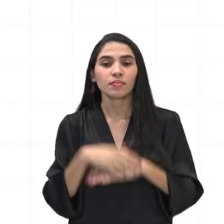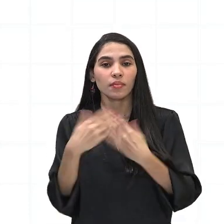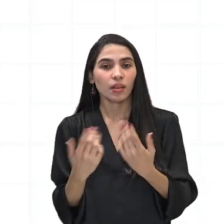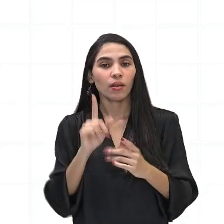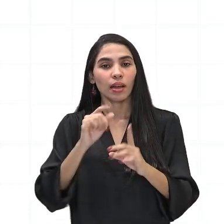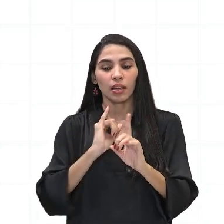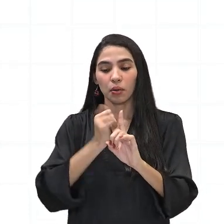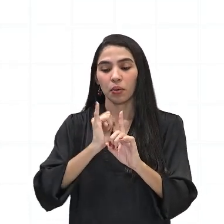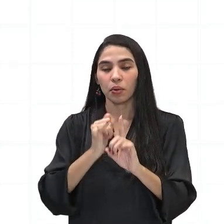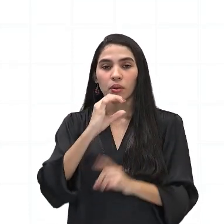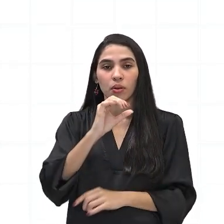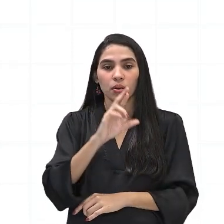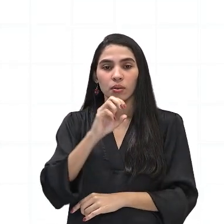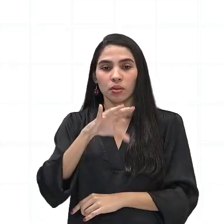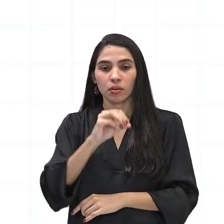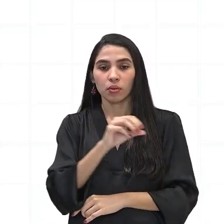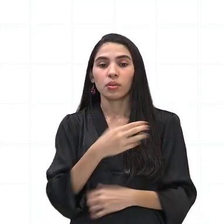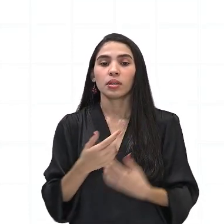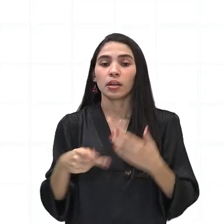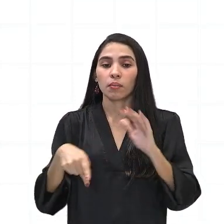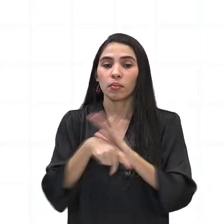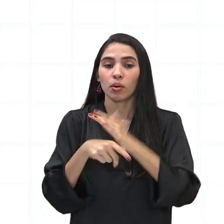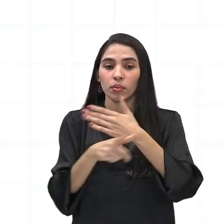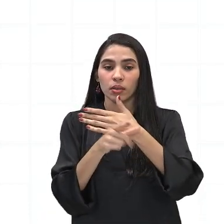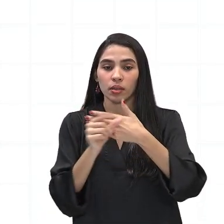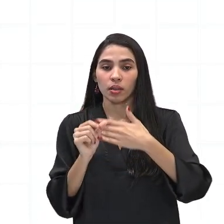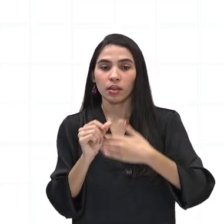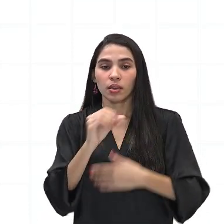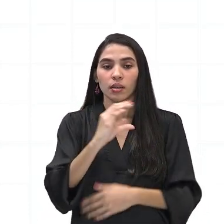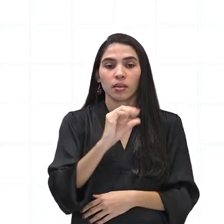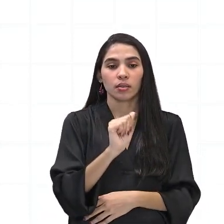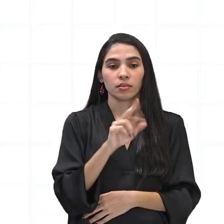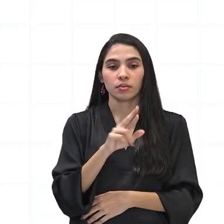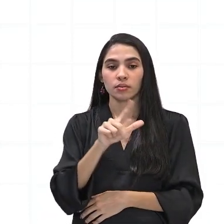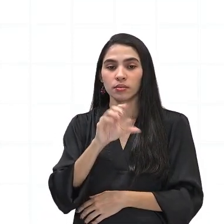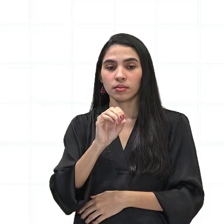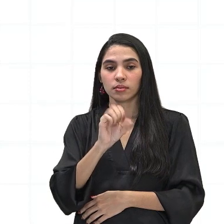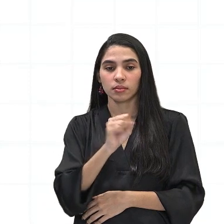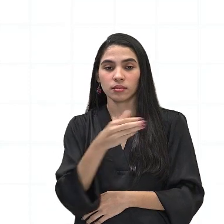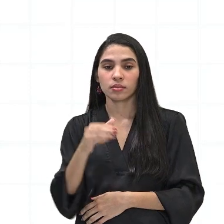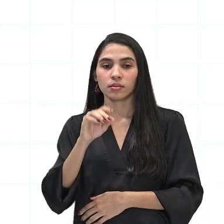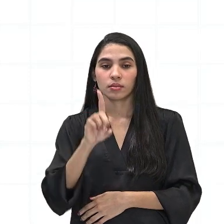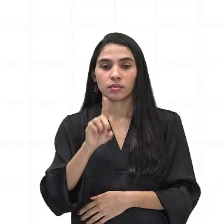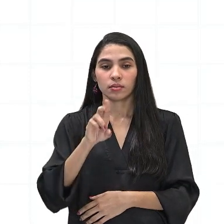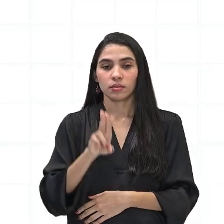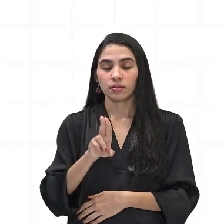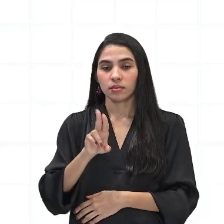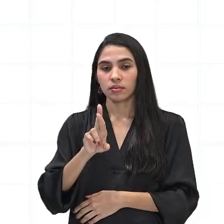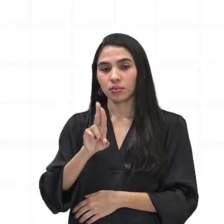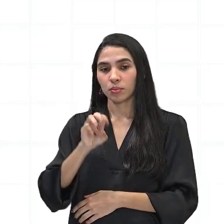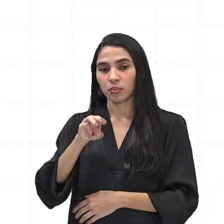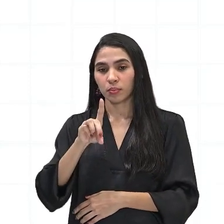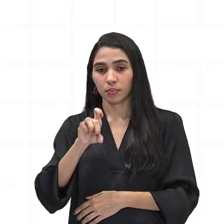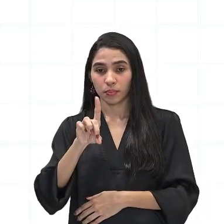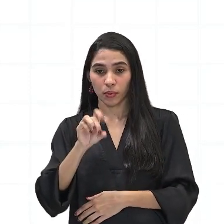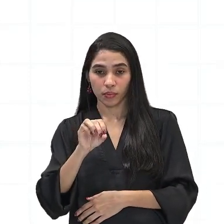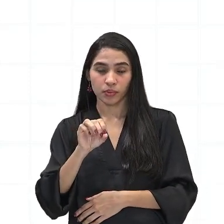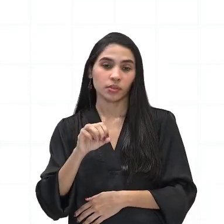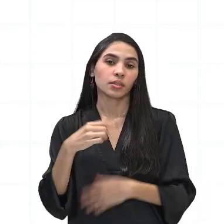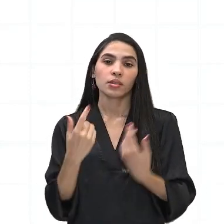Maria. E a mãe Maria leva os seus filhos e a partir dali eu vou criar uma história baseada naquilo que